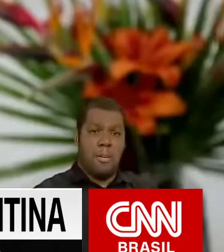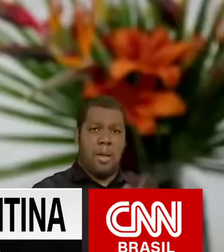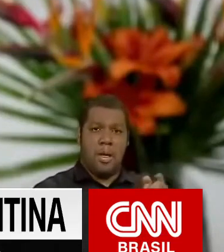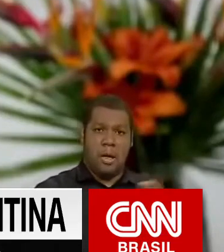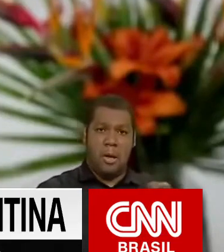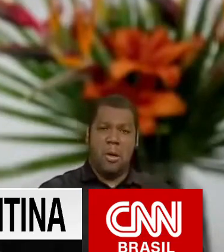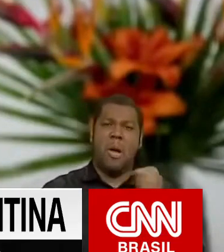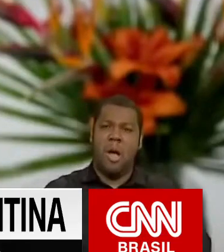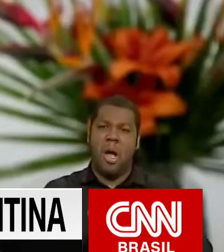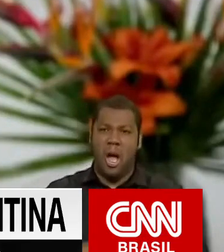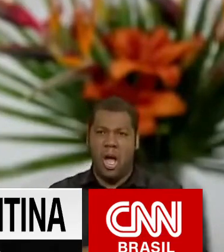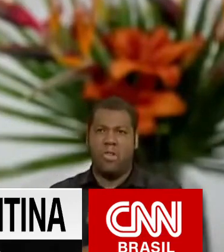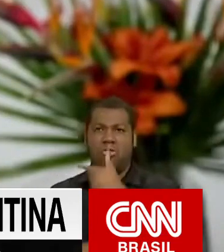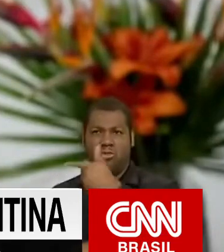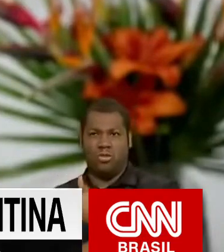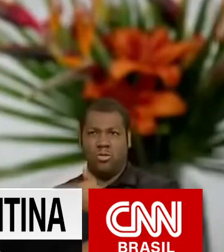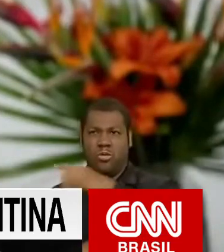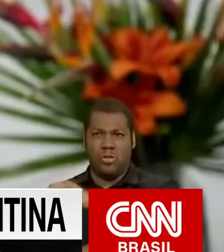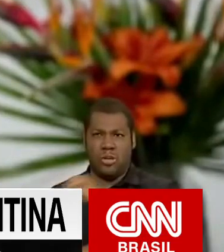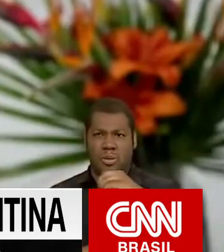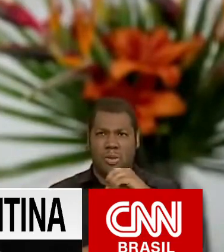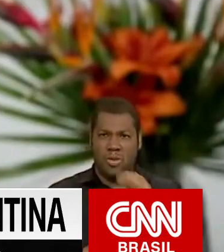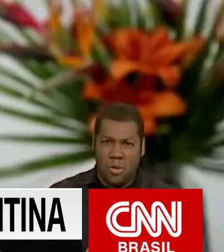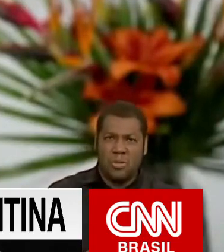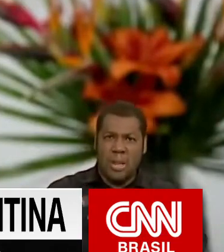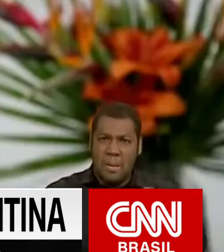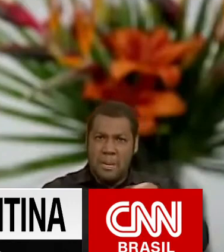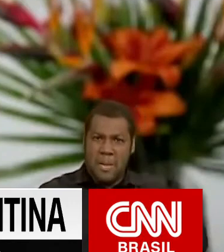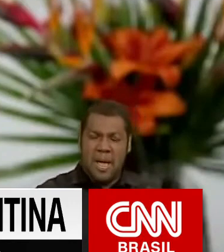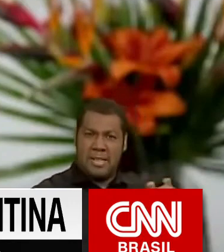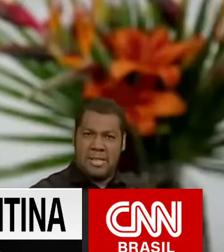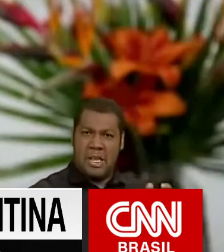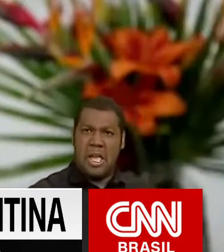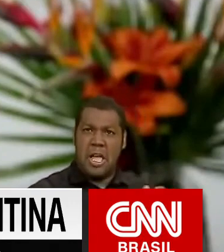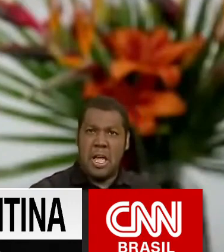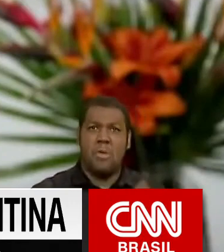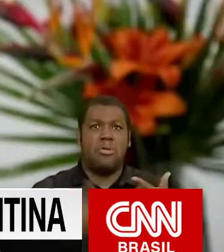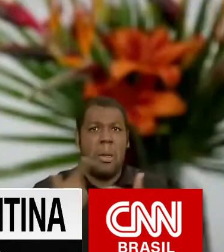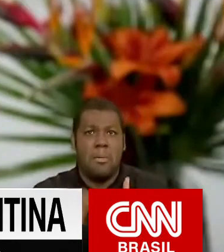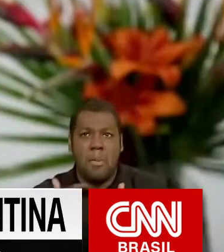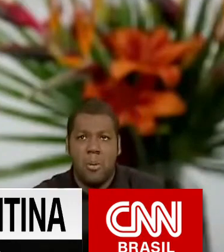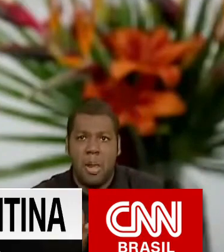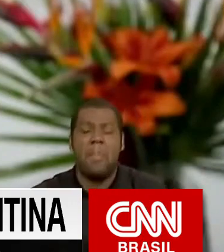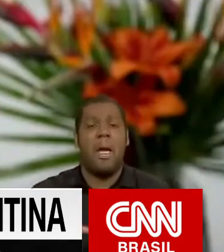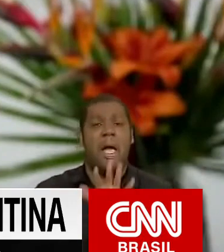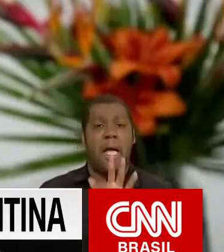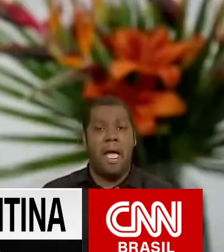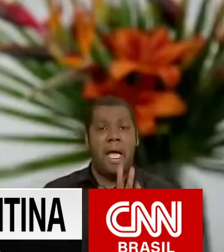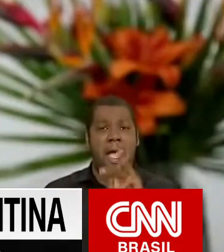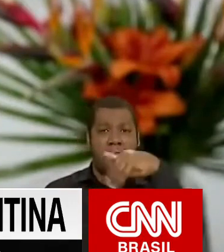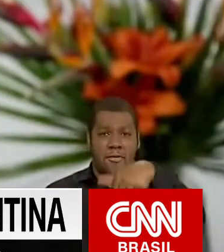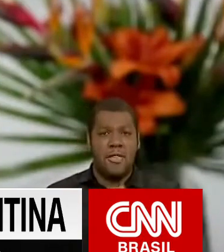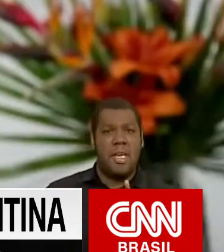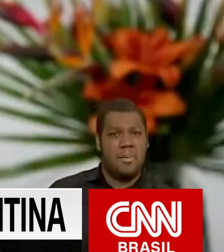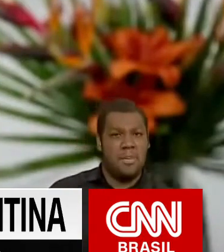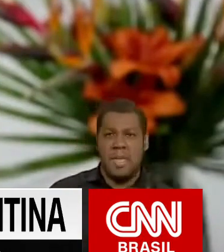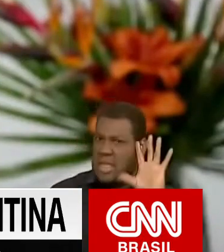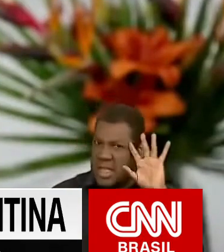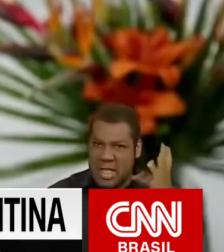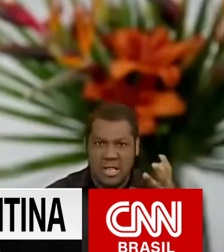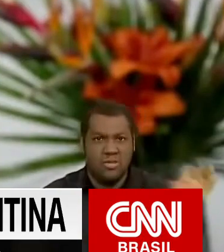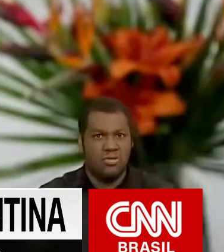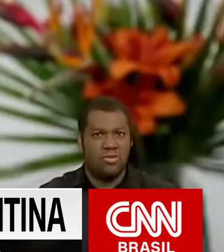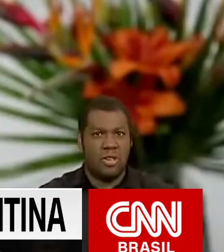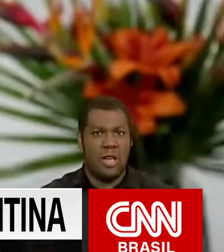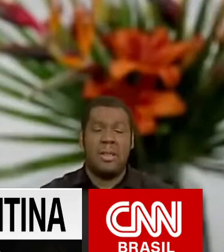ricos, o FMI não se manifestou. Até parecia que o FMI não existia. Agora, quando tem uma crise em qualquer